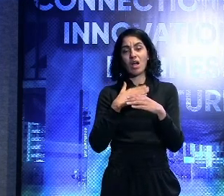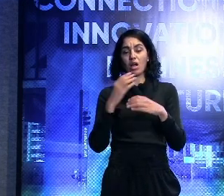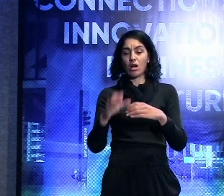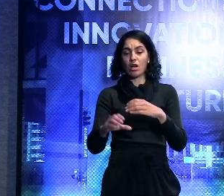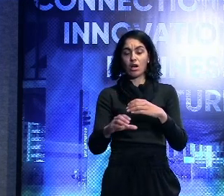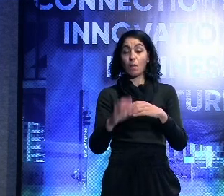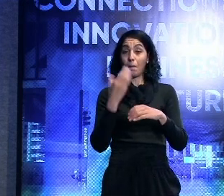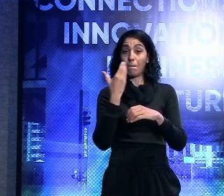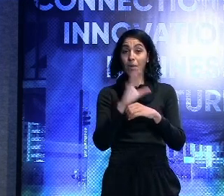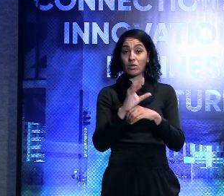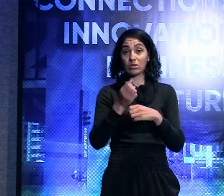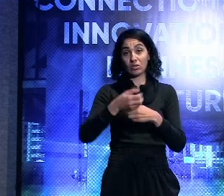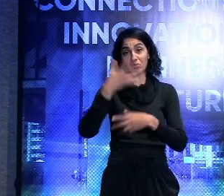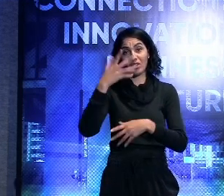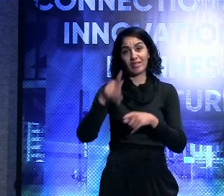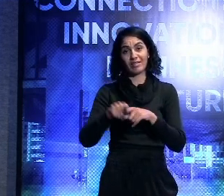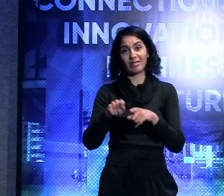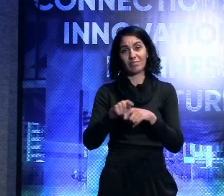bem vivo.